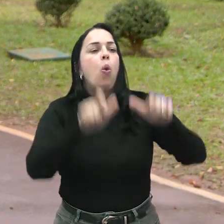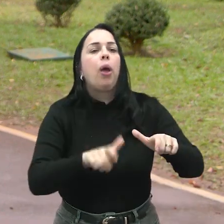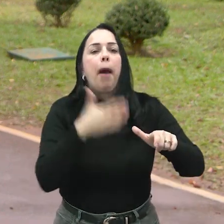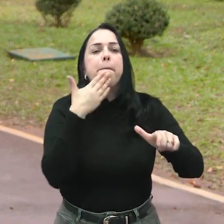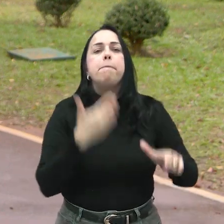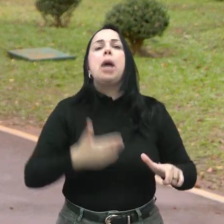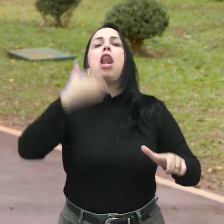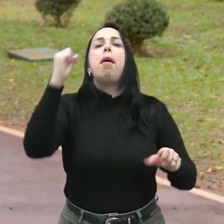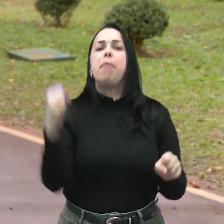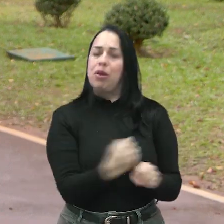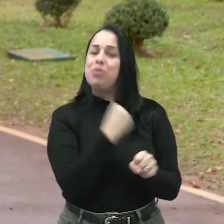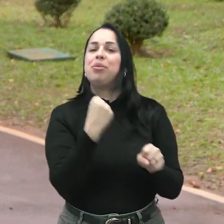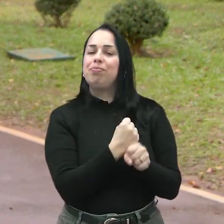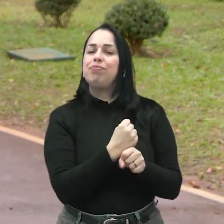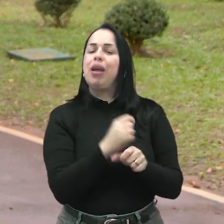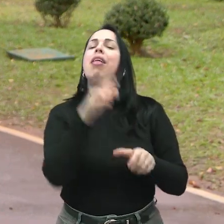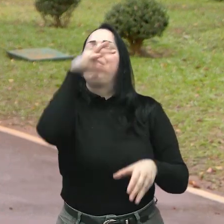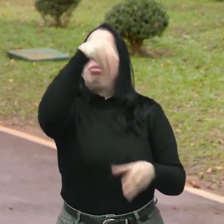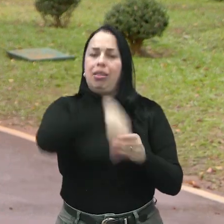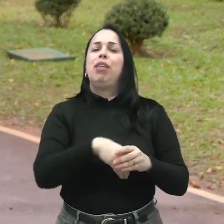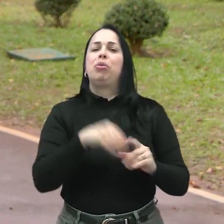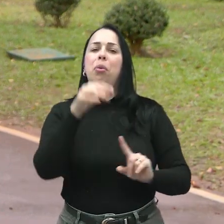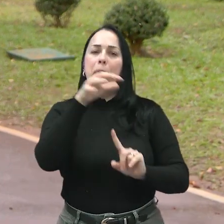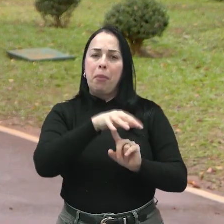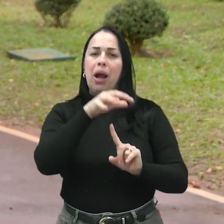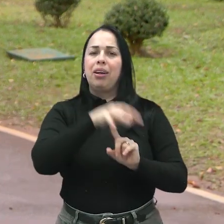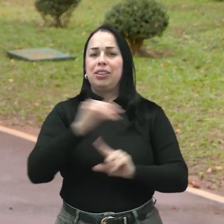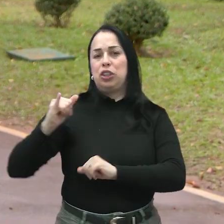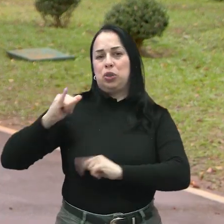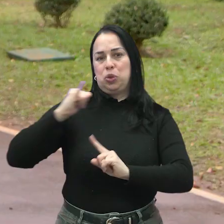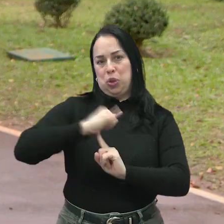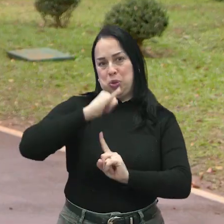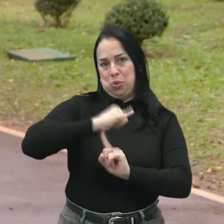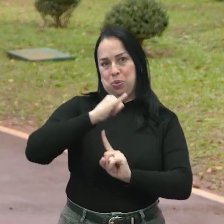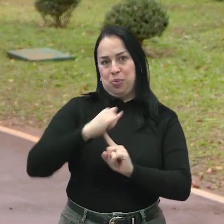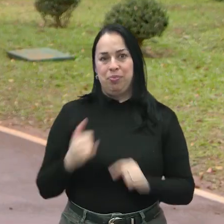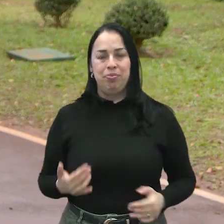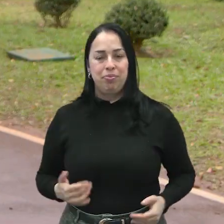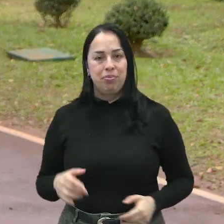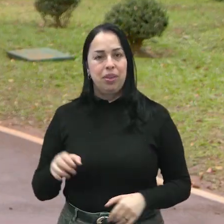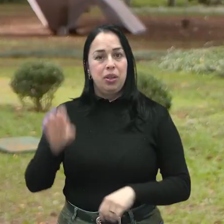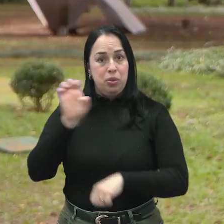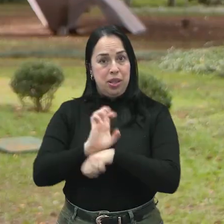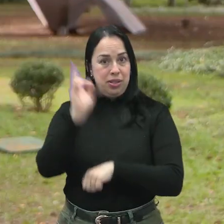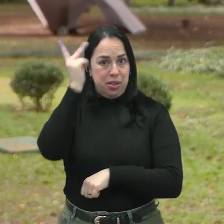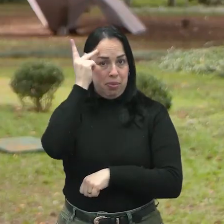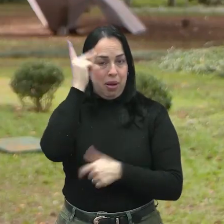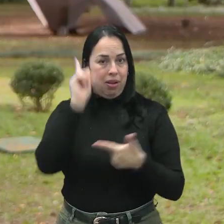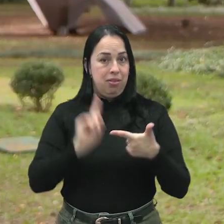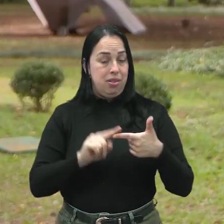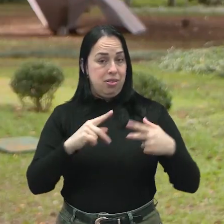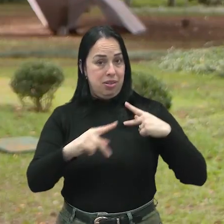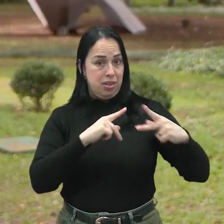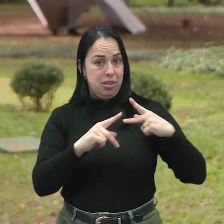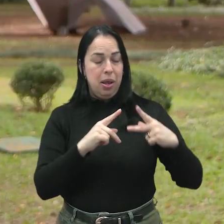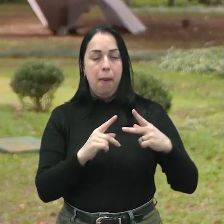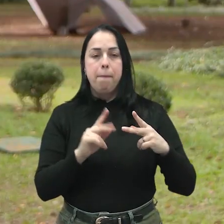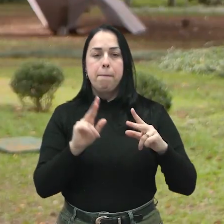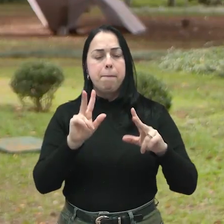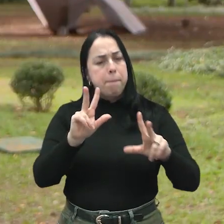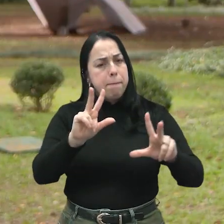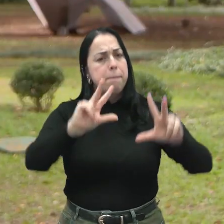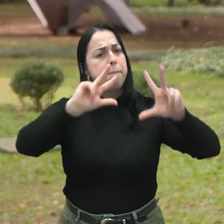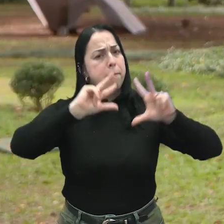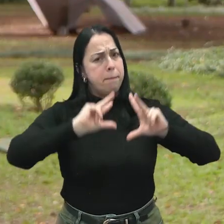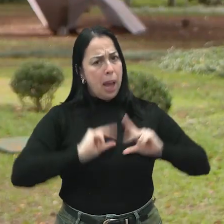não haveria lugar melhor para construí-la do que no próprio Parque Santos Dumont. O Estado de São Paulo, São José dos Campos,